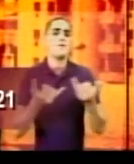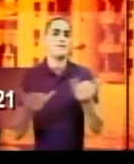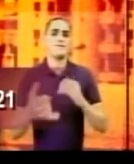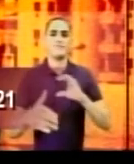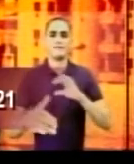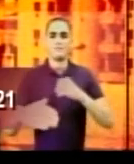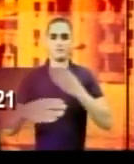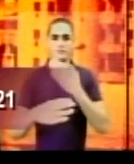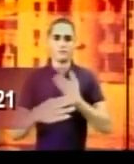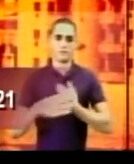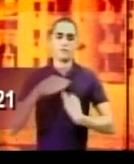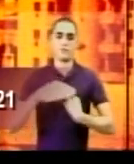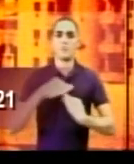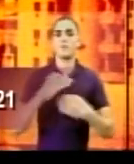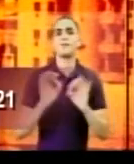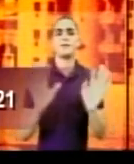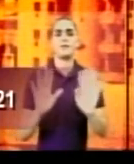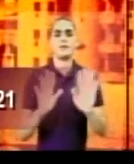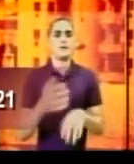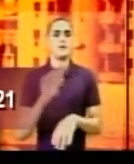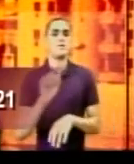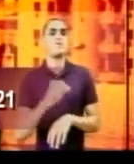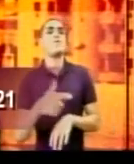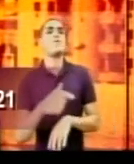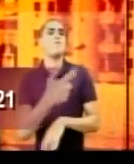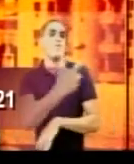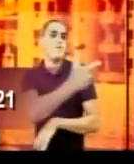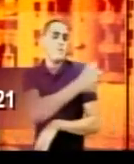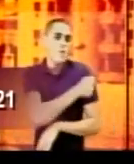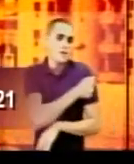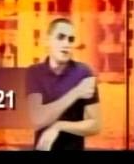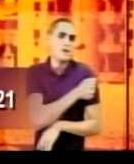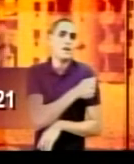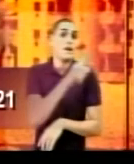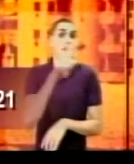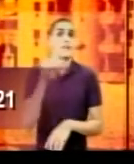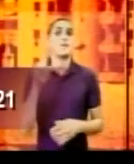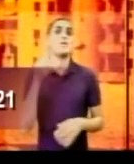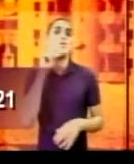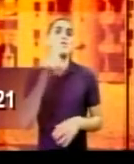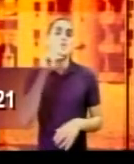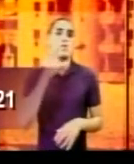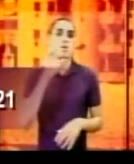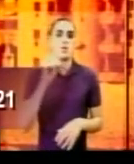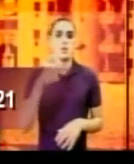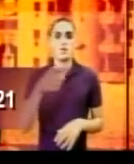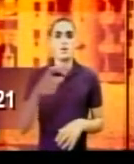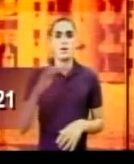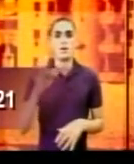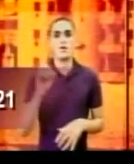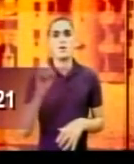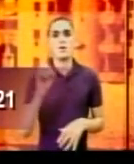que a vacina Oxford virá para São José do Rio Preto. Nenhuma sinalização,